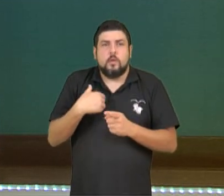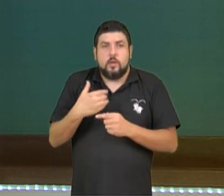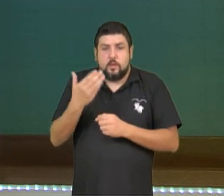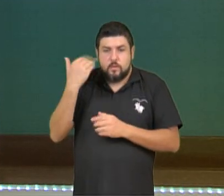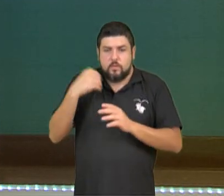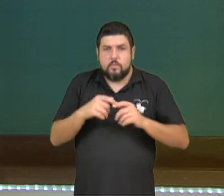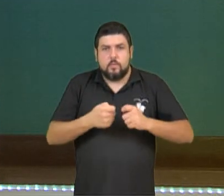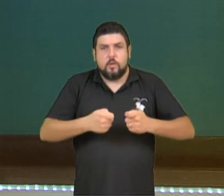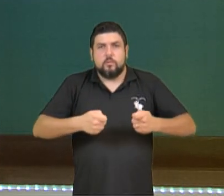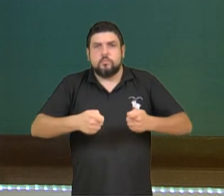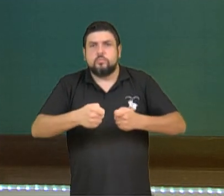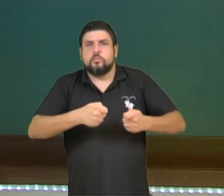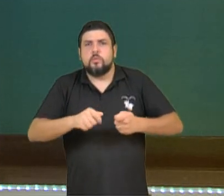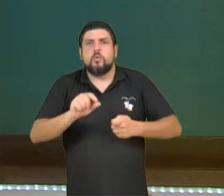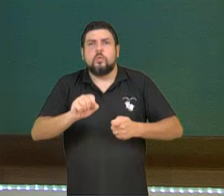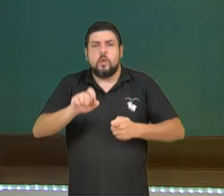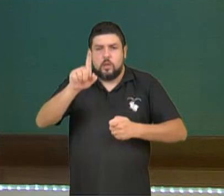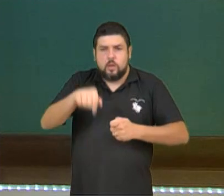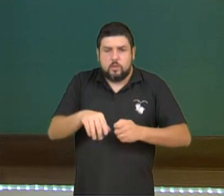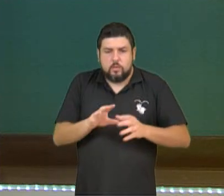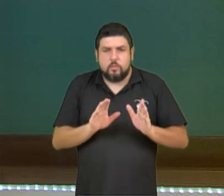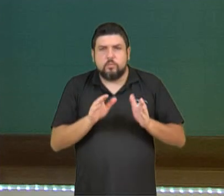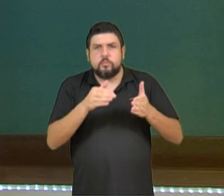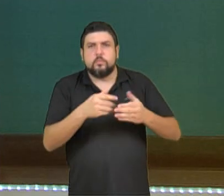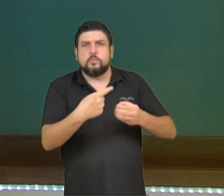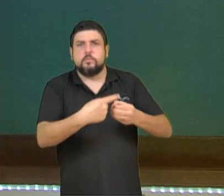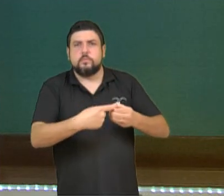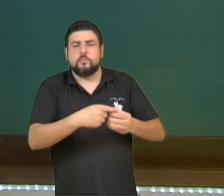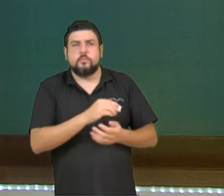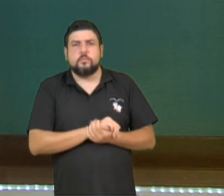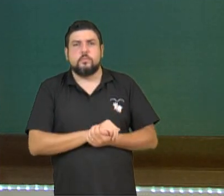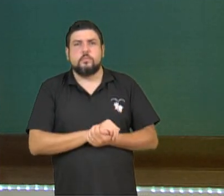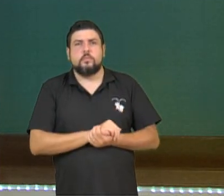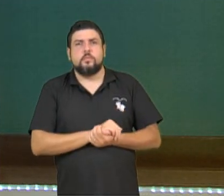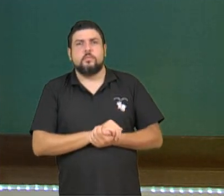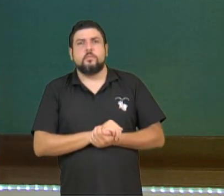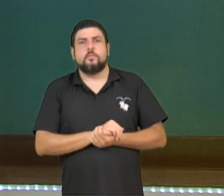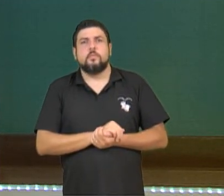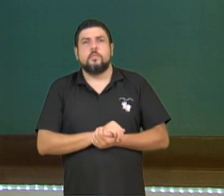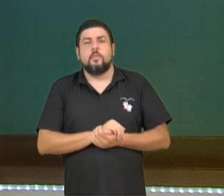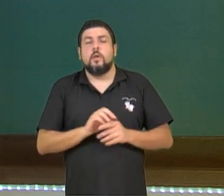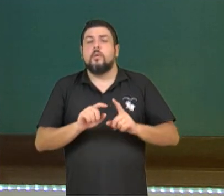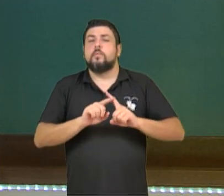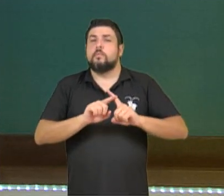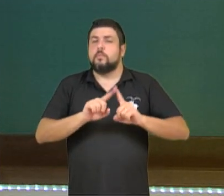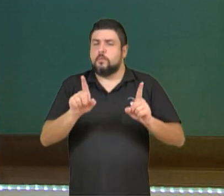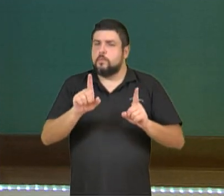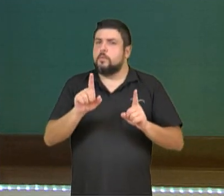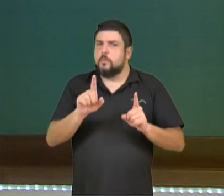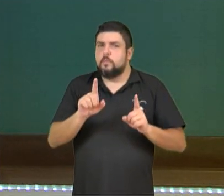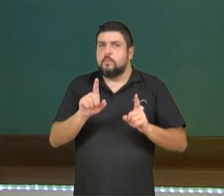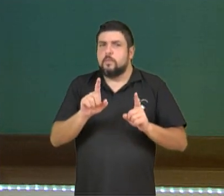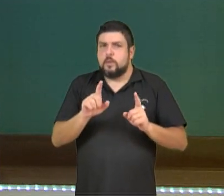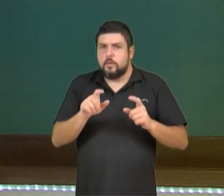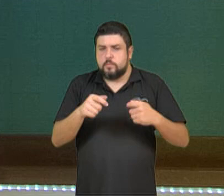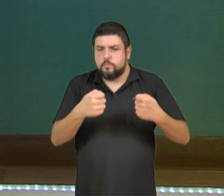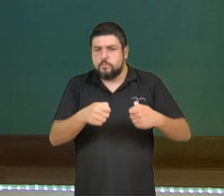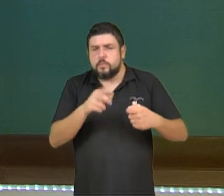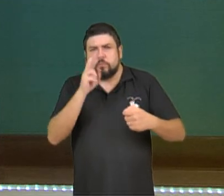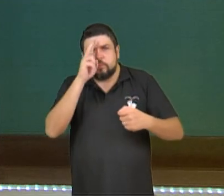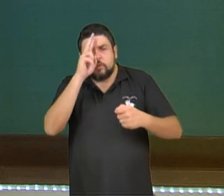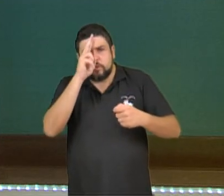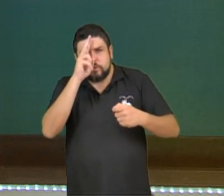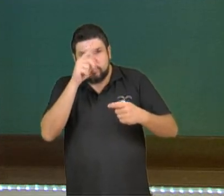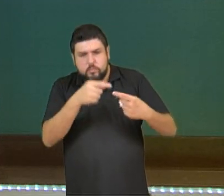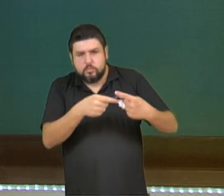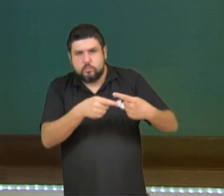economia dentro da circulação urbana. Então, não nos diferenciamos nesse sentido. Mas aí, ainda temos que resgatar, dentro